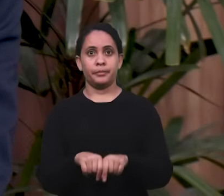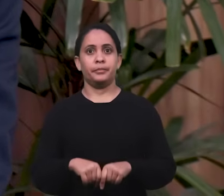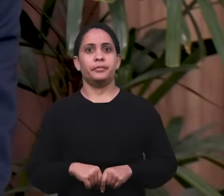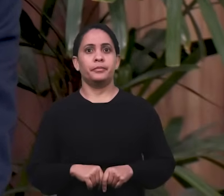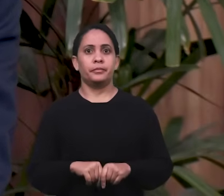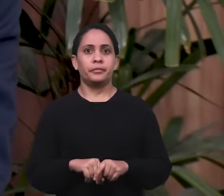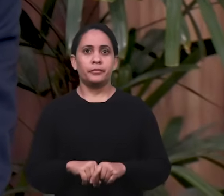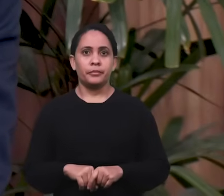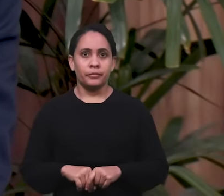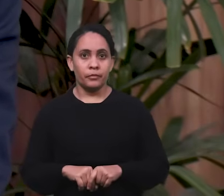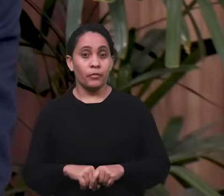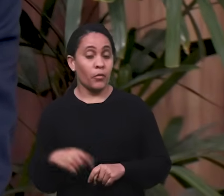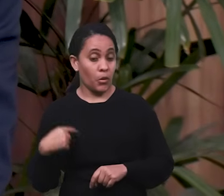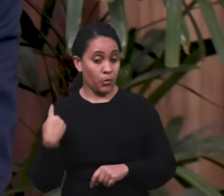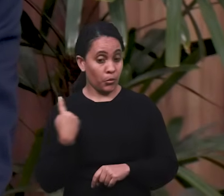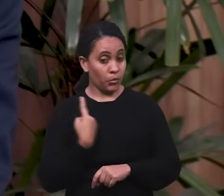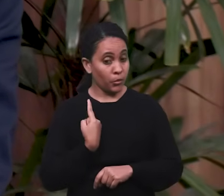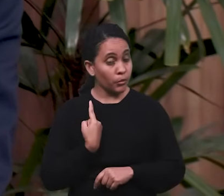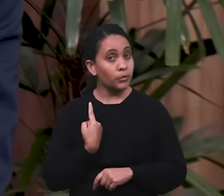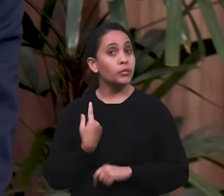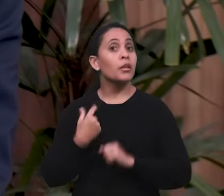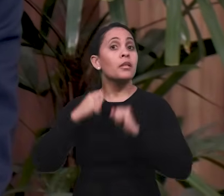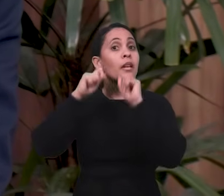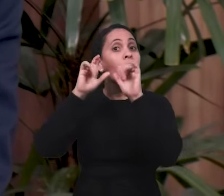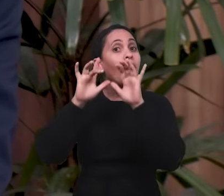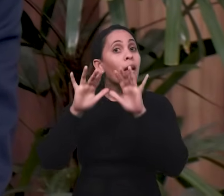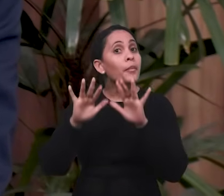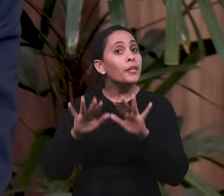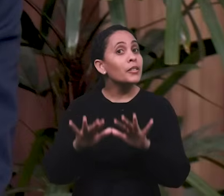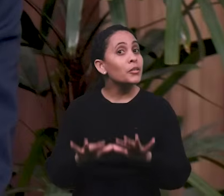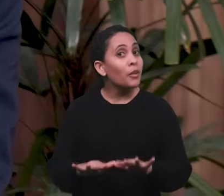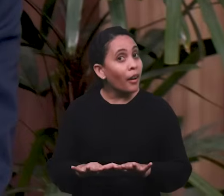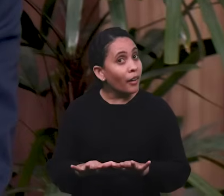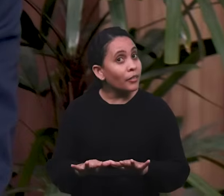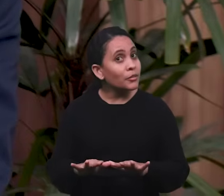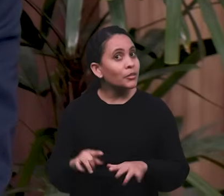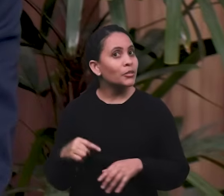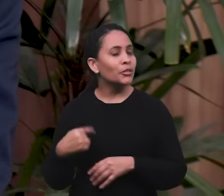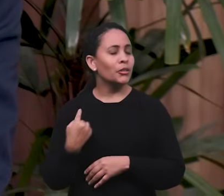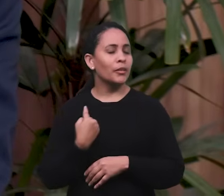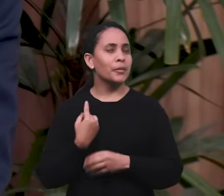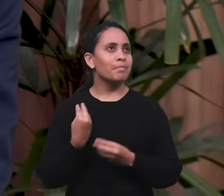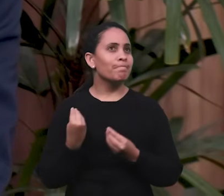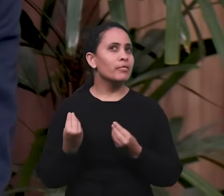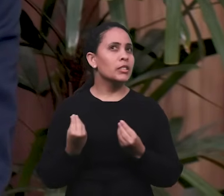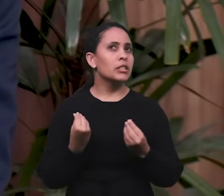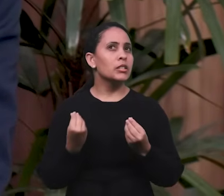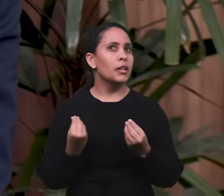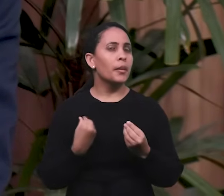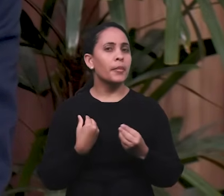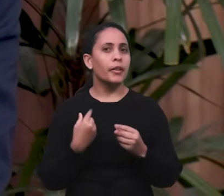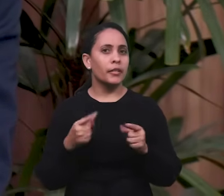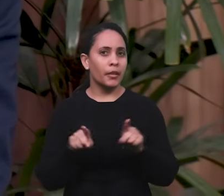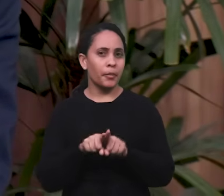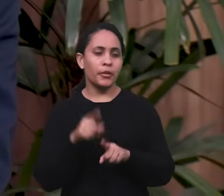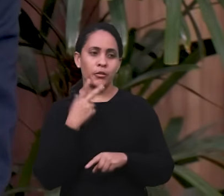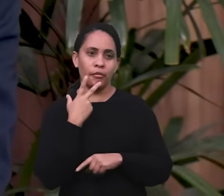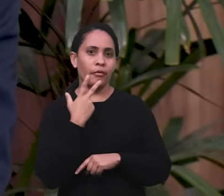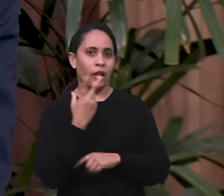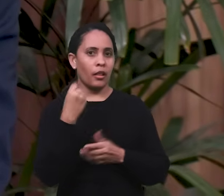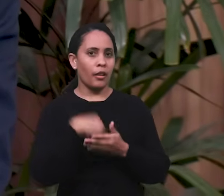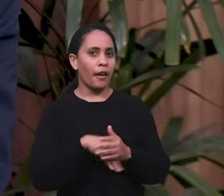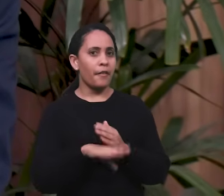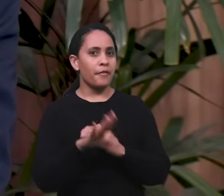entre família, até quando nós somos abençoados, nós temos que ter sensibilidade para tratar aquilo